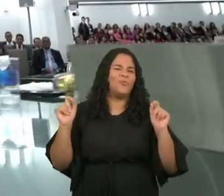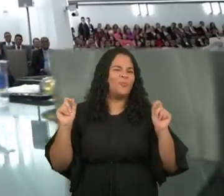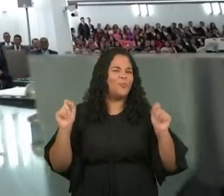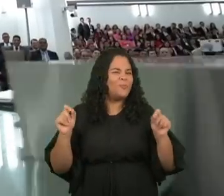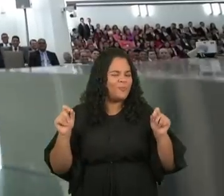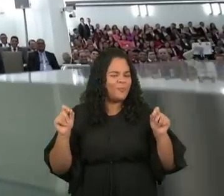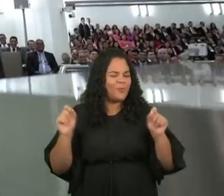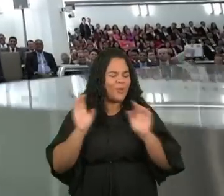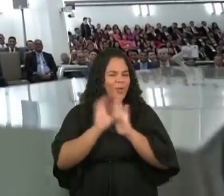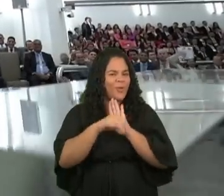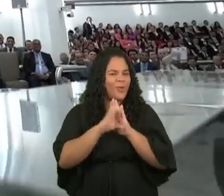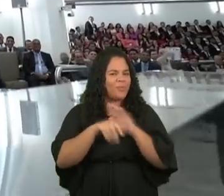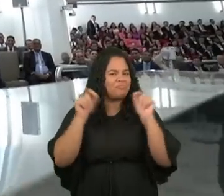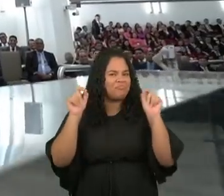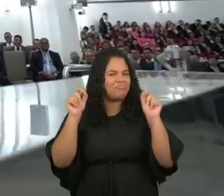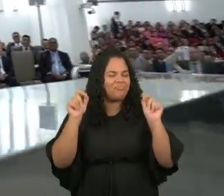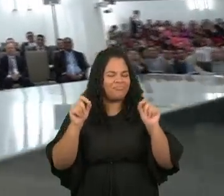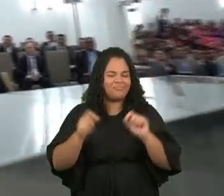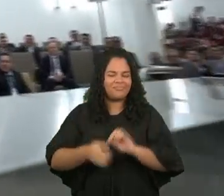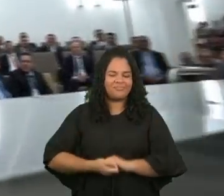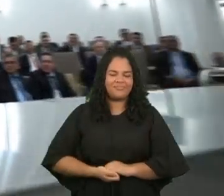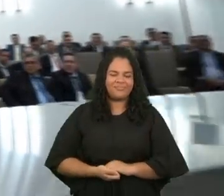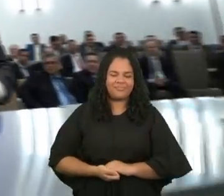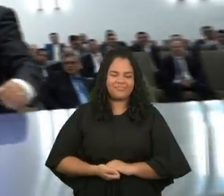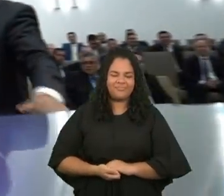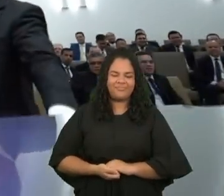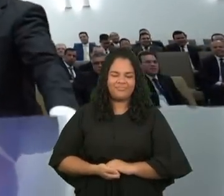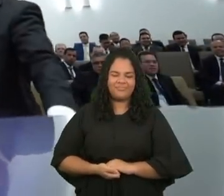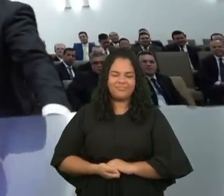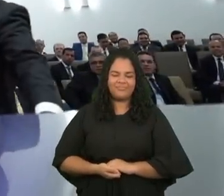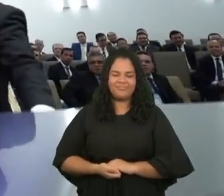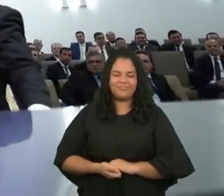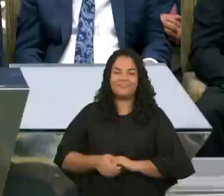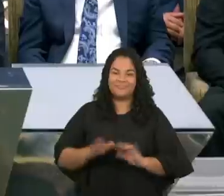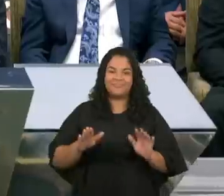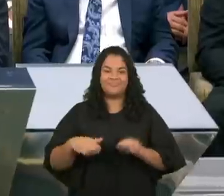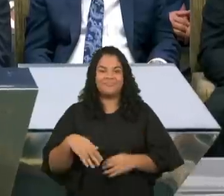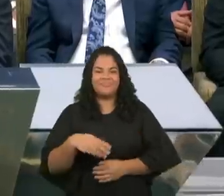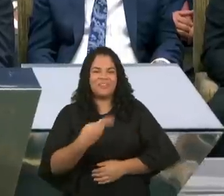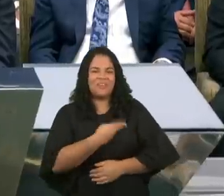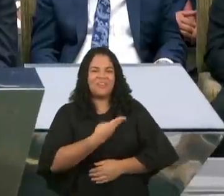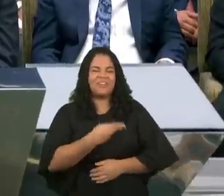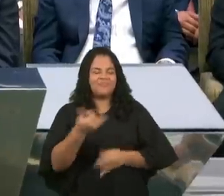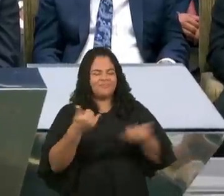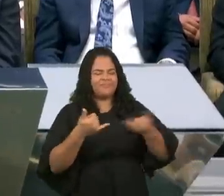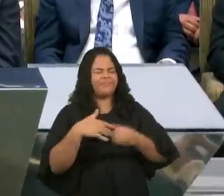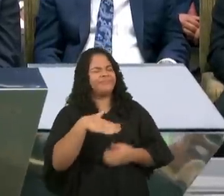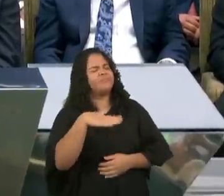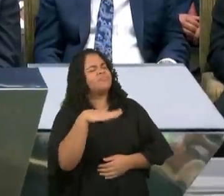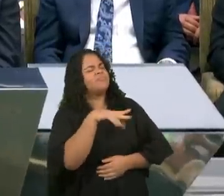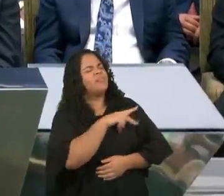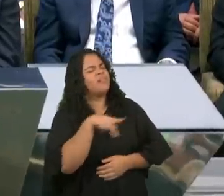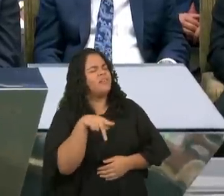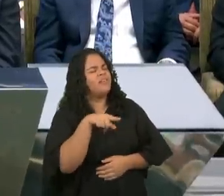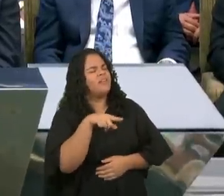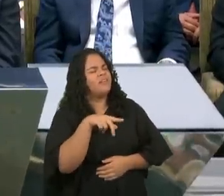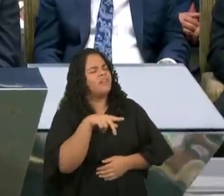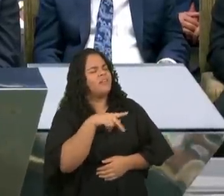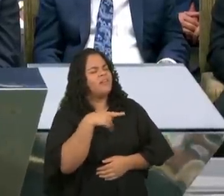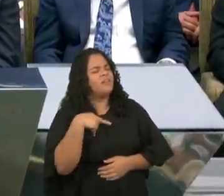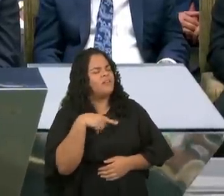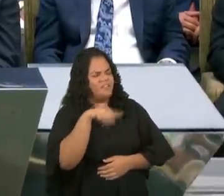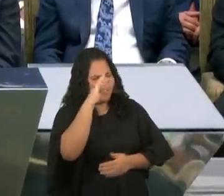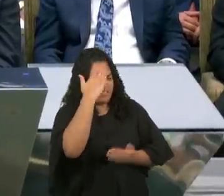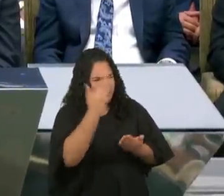Ele está me ouvindo. É um grande amigo meu. Ele disse assim, pastor, o senhor acredita que a vida fora